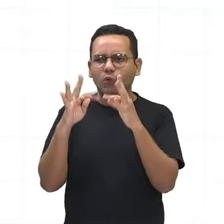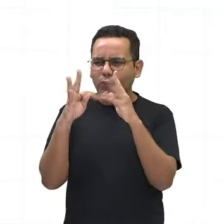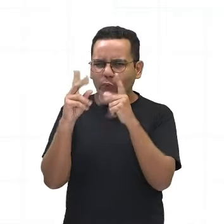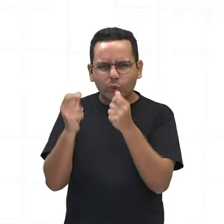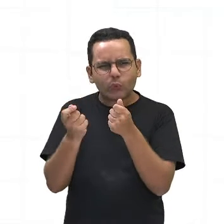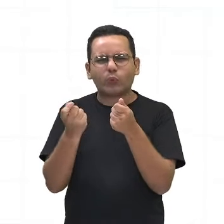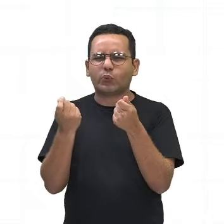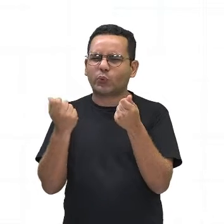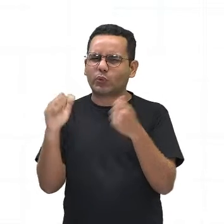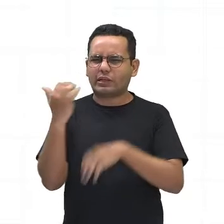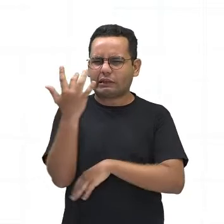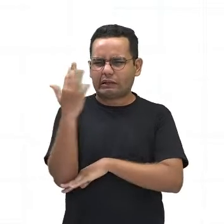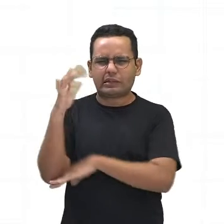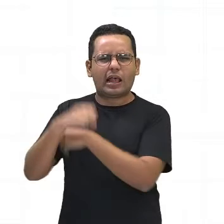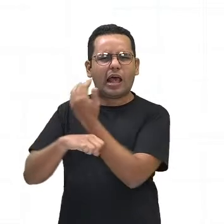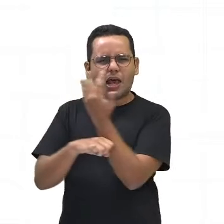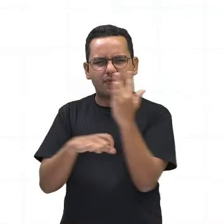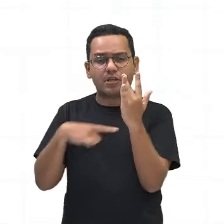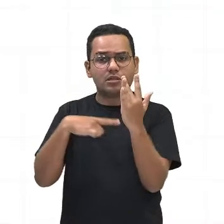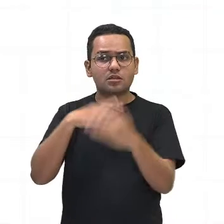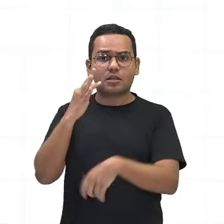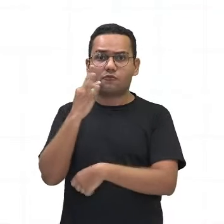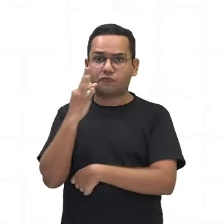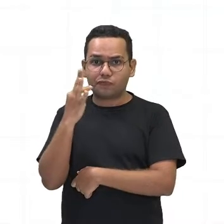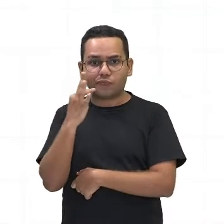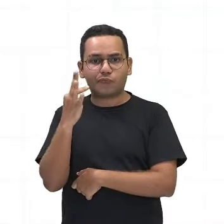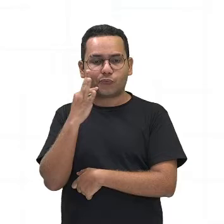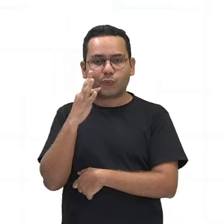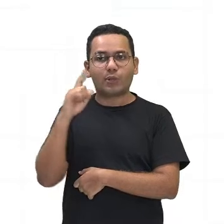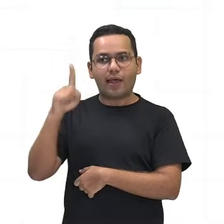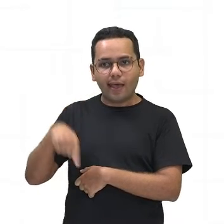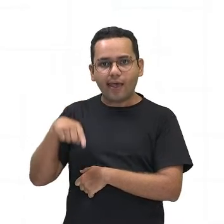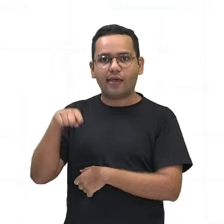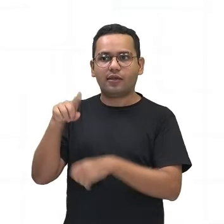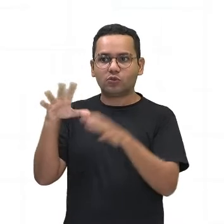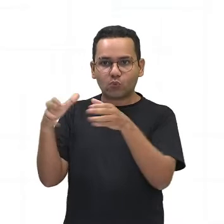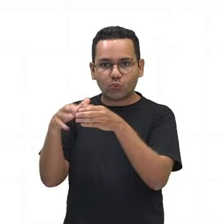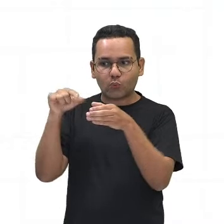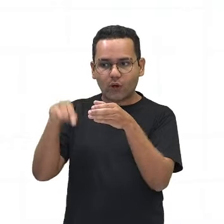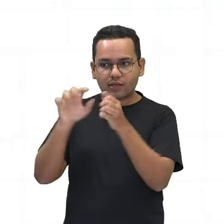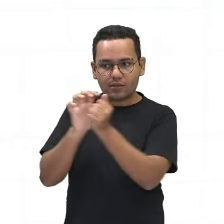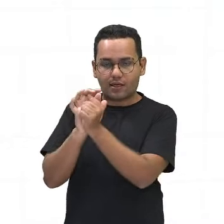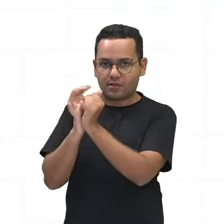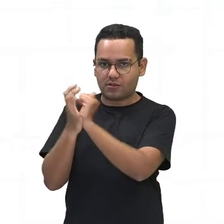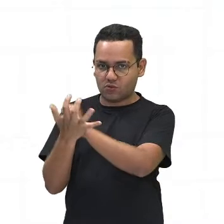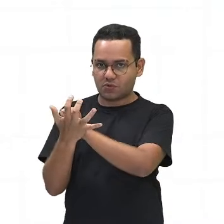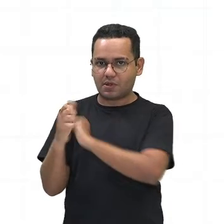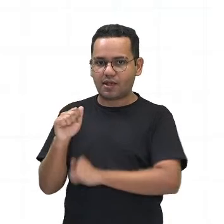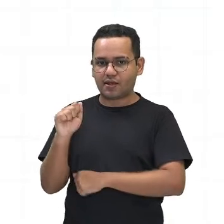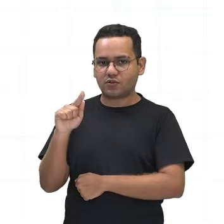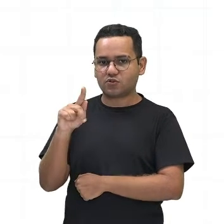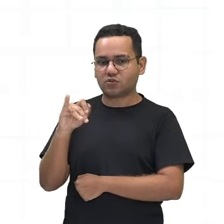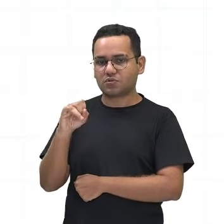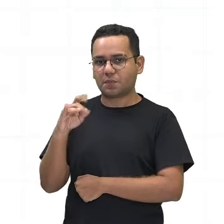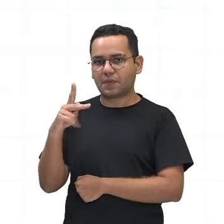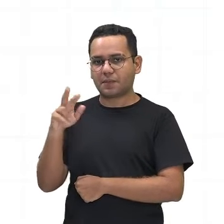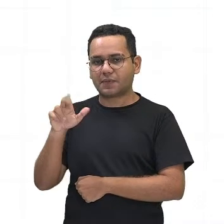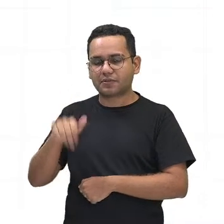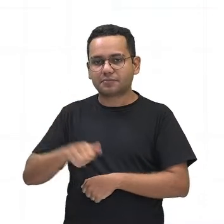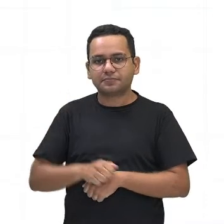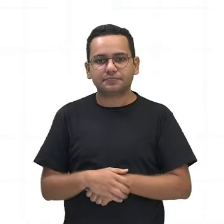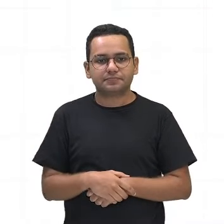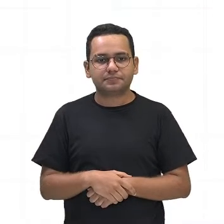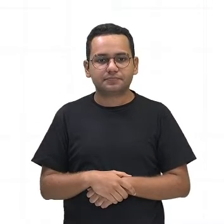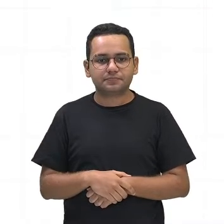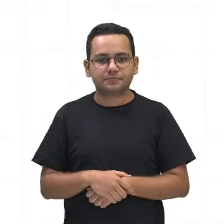que nós todos temos no fundo do quintal são do grupo das angiospermas. Tá? Então, é